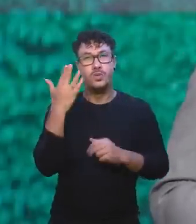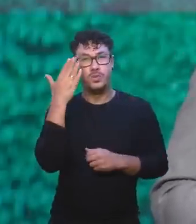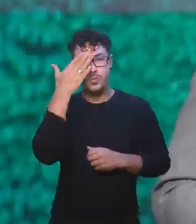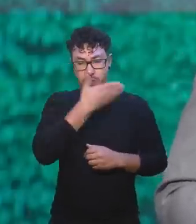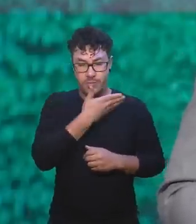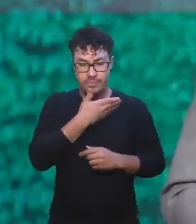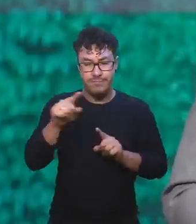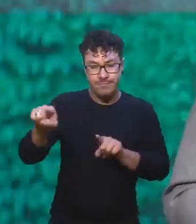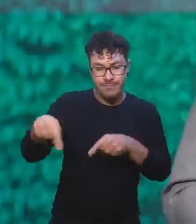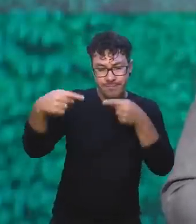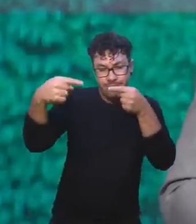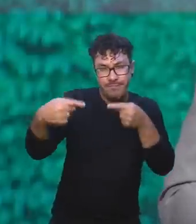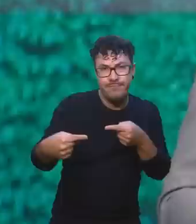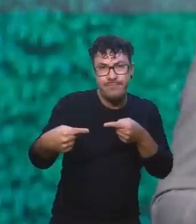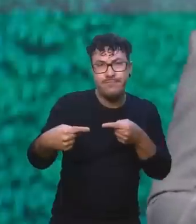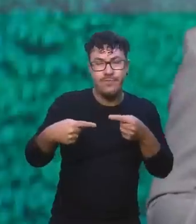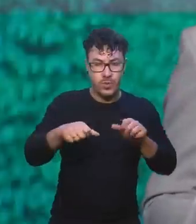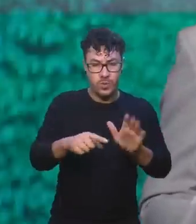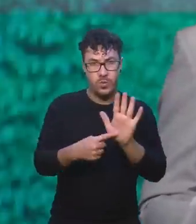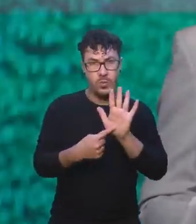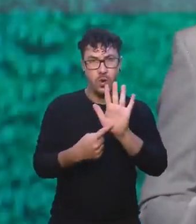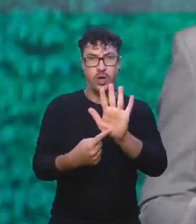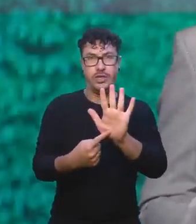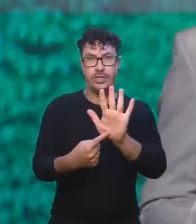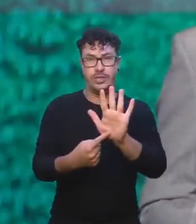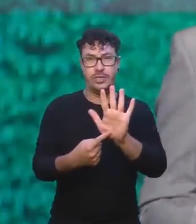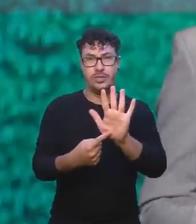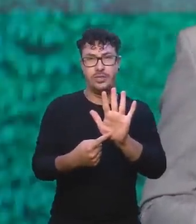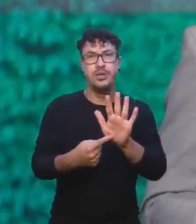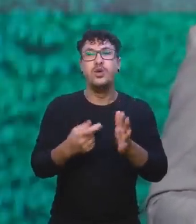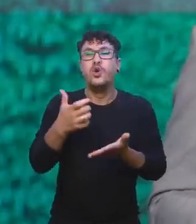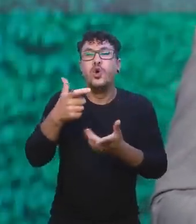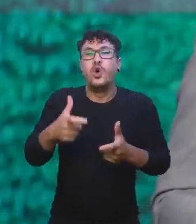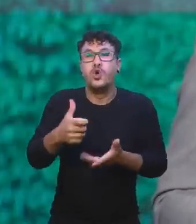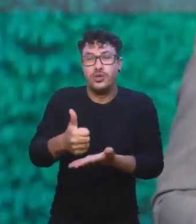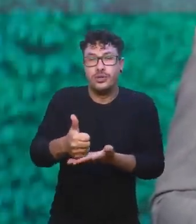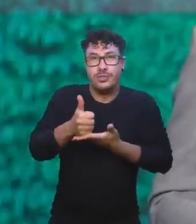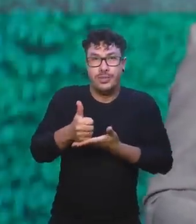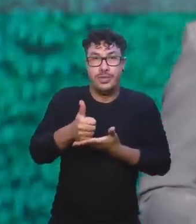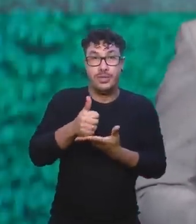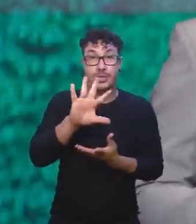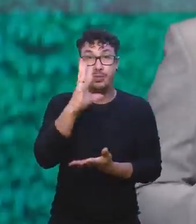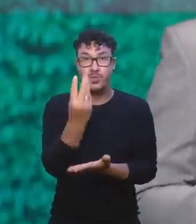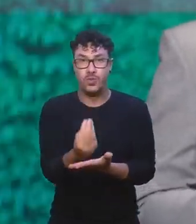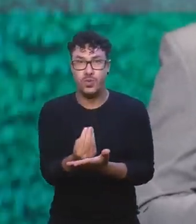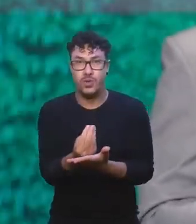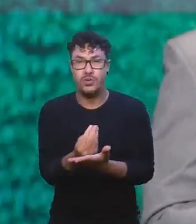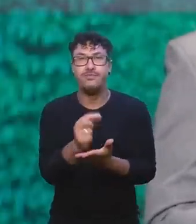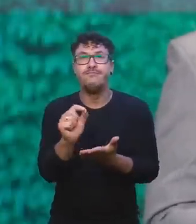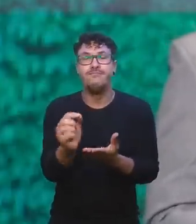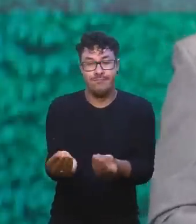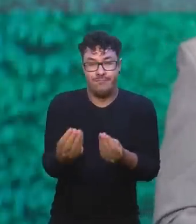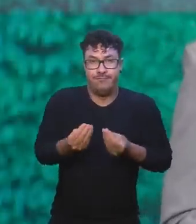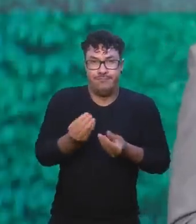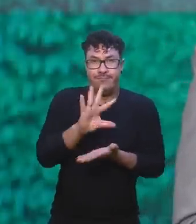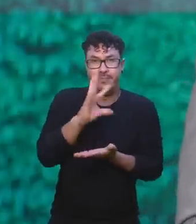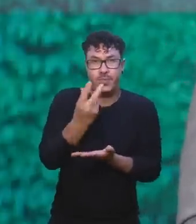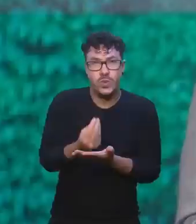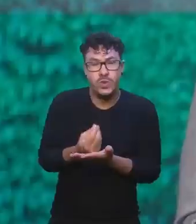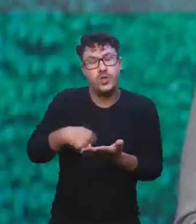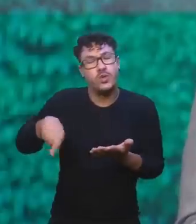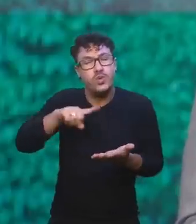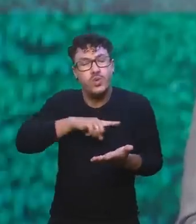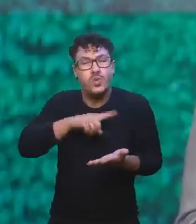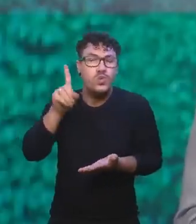são desafiadores, mas não nos falta socorro espiritual, providência divina, e nós vamos, portanto,